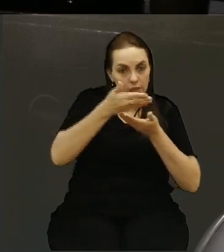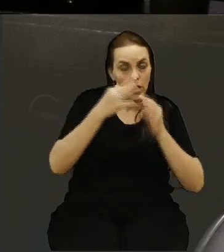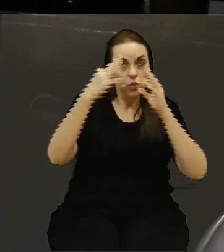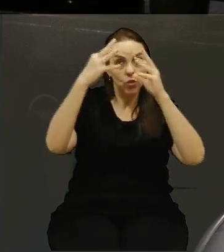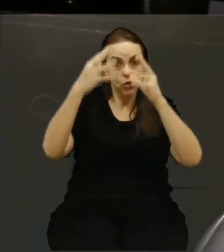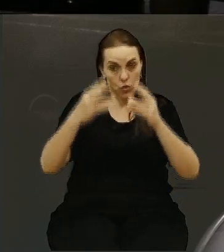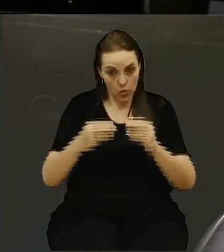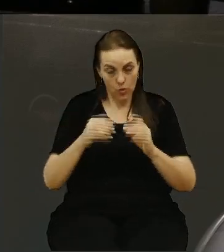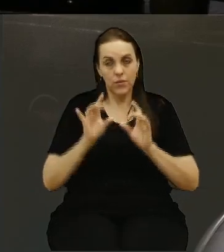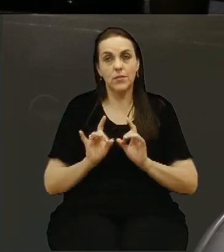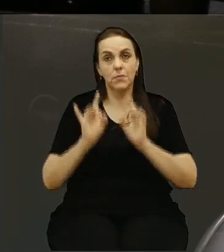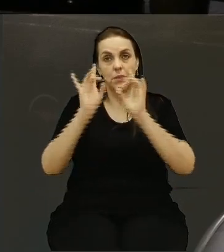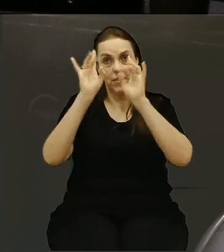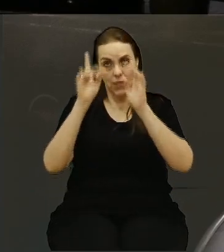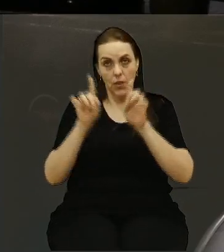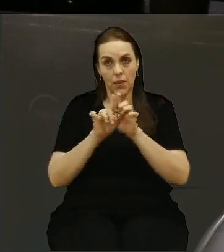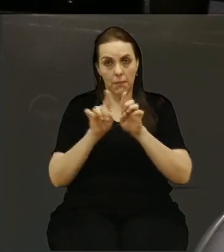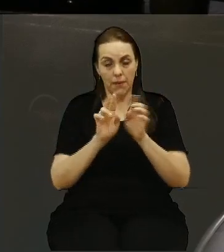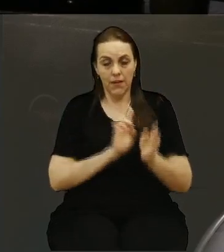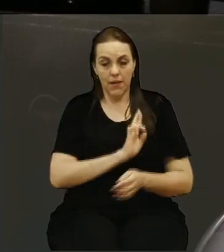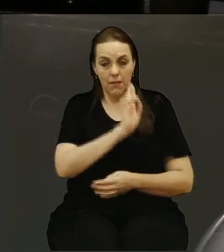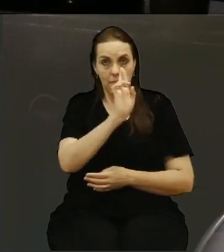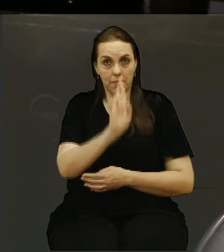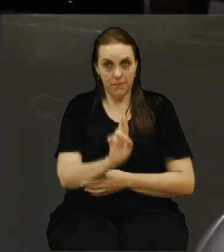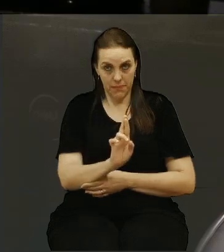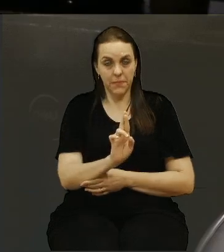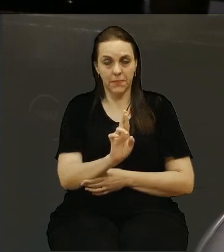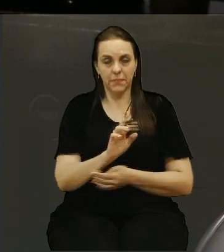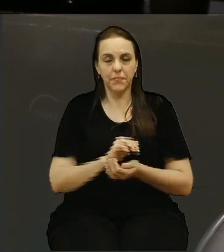Excelência, que representa essa entidade, para participar